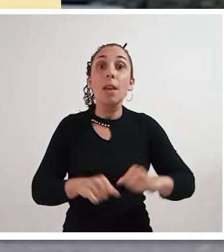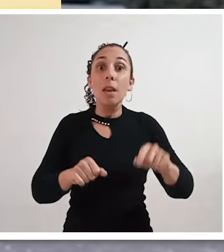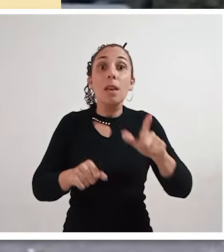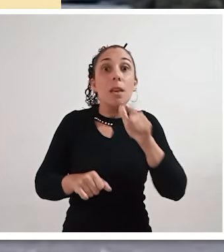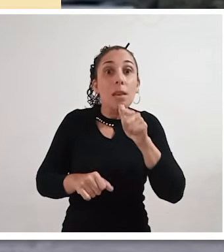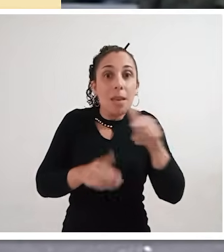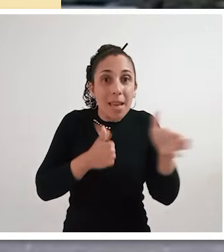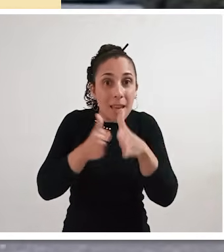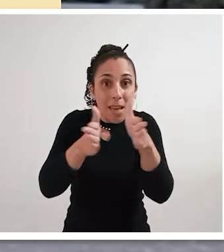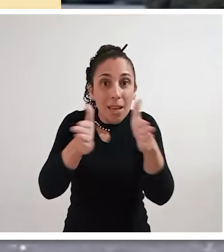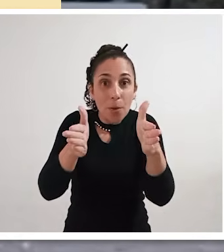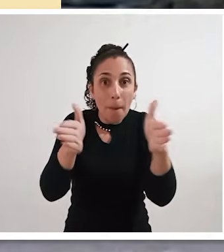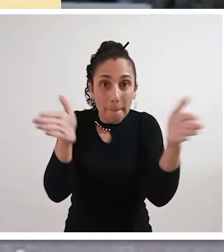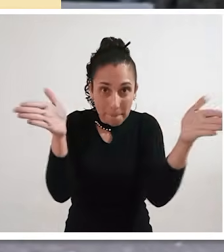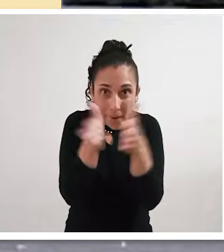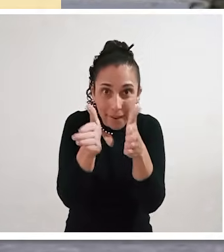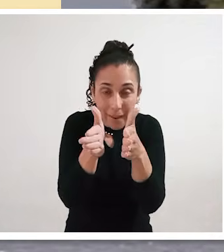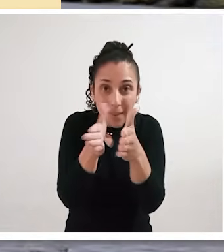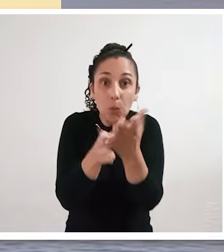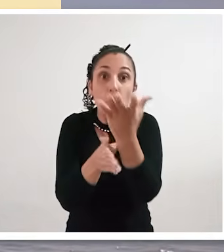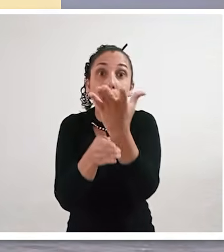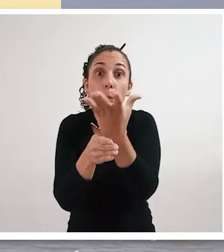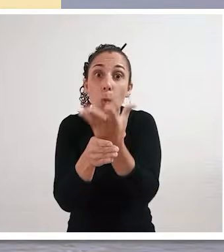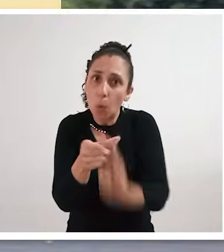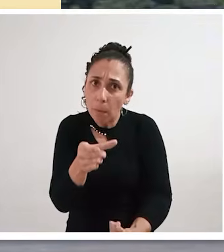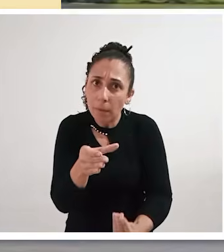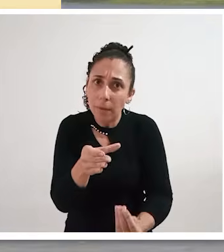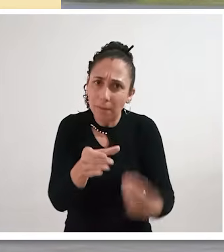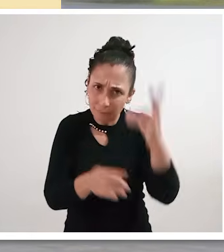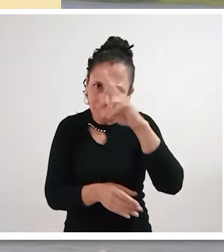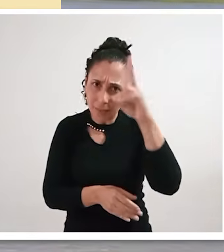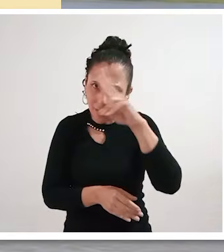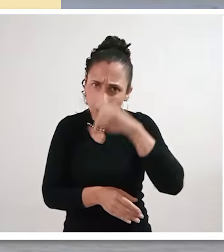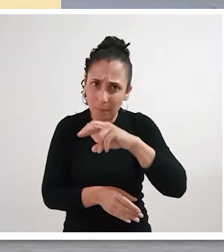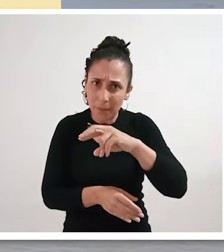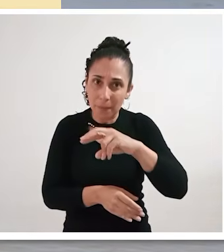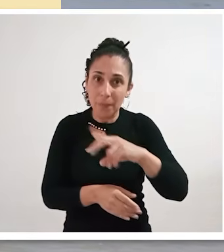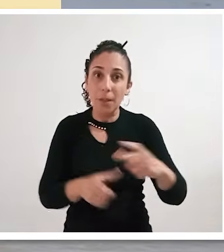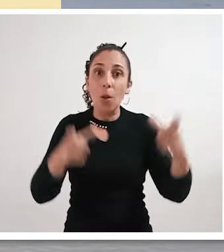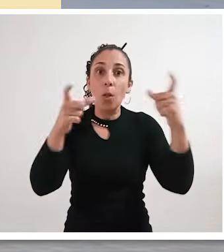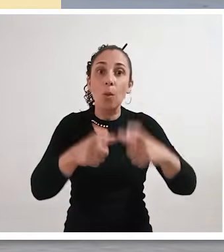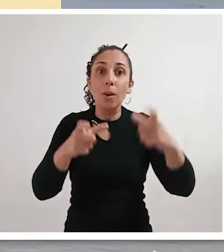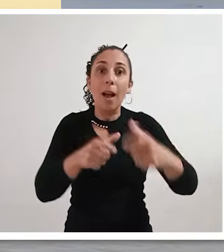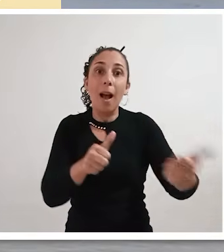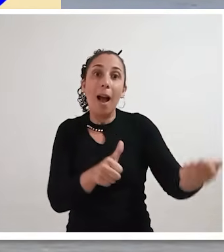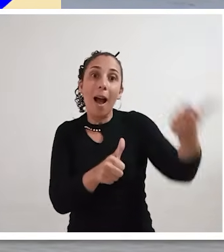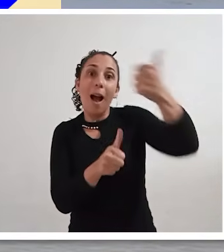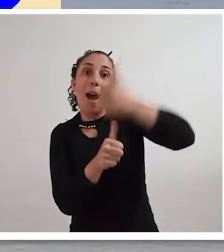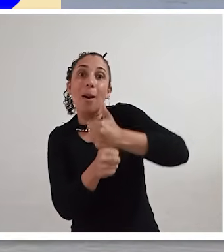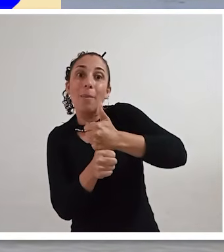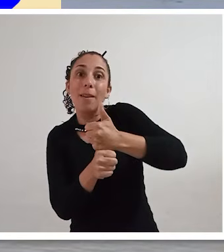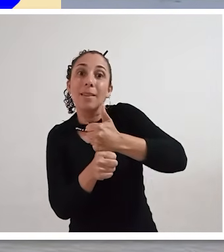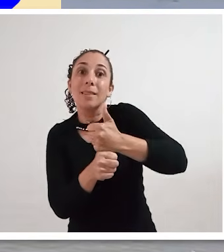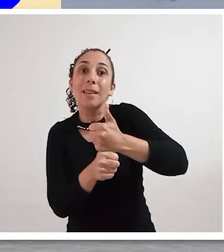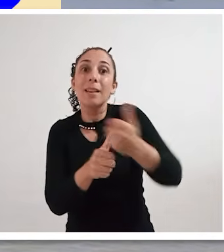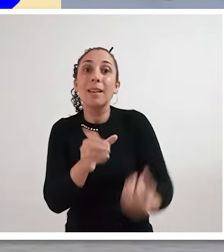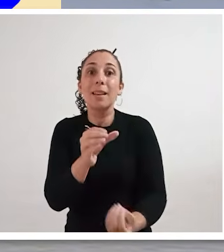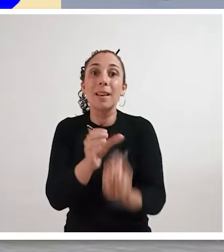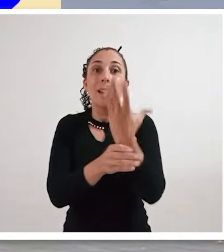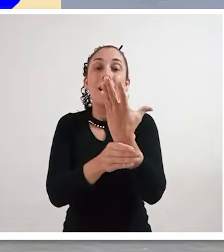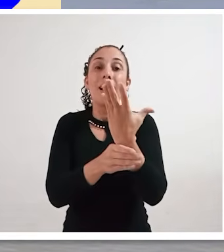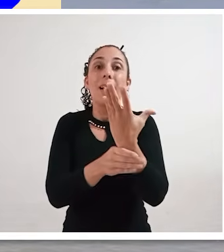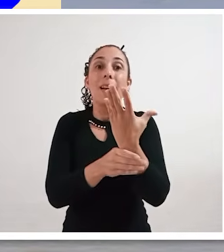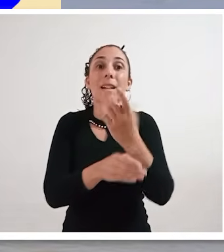rio subiu e com isso algumas coisas apareceram e outras desapareceram. Lembra do riacho que eu falei? Então,